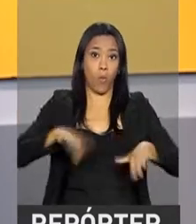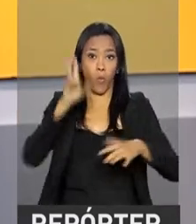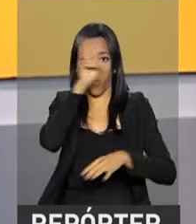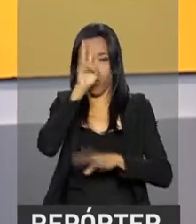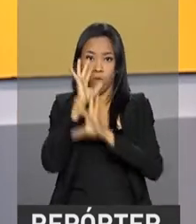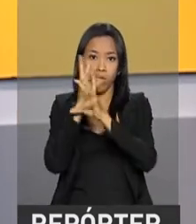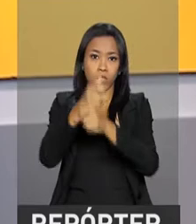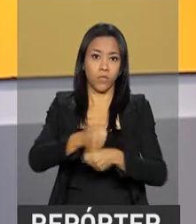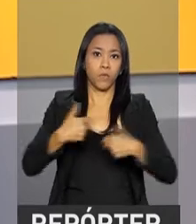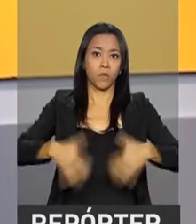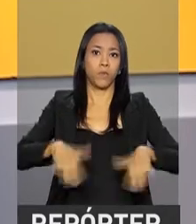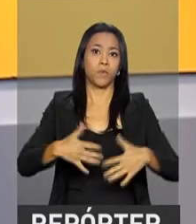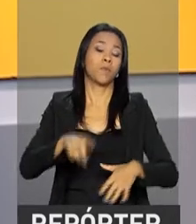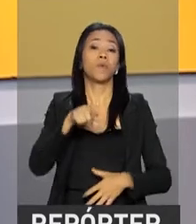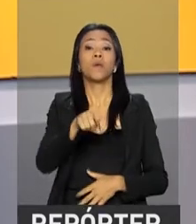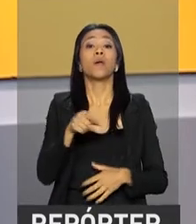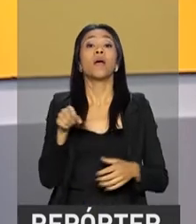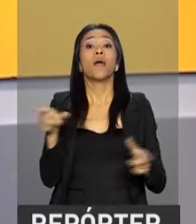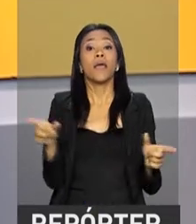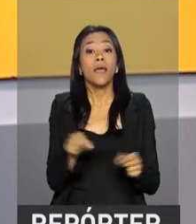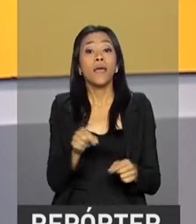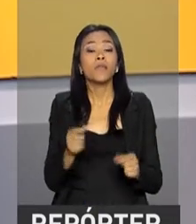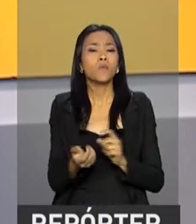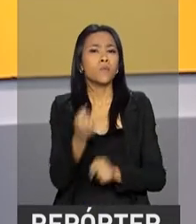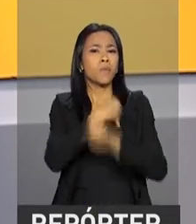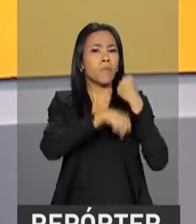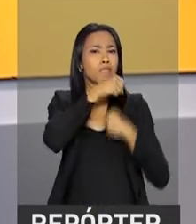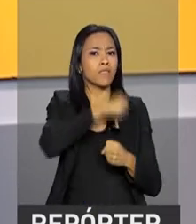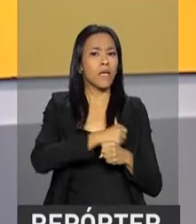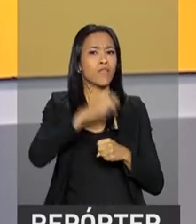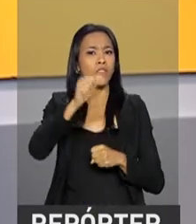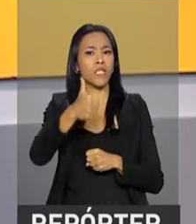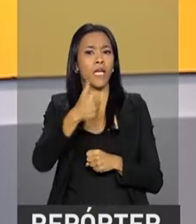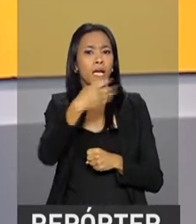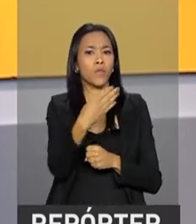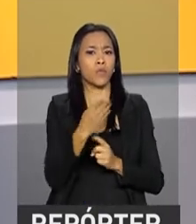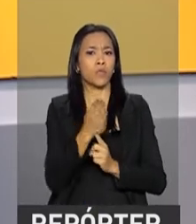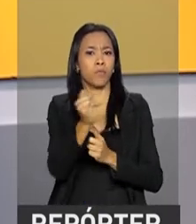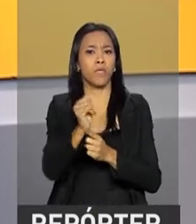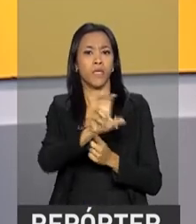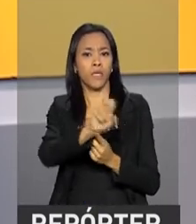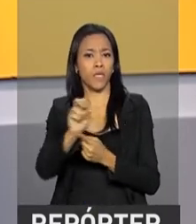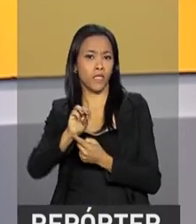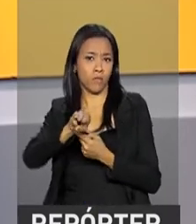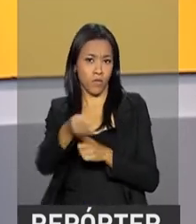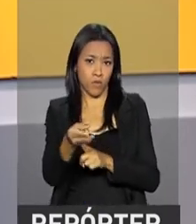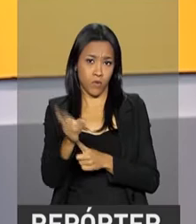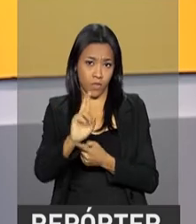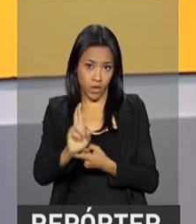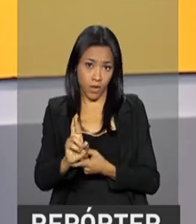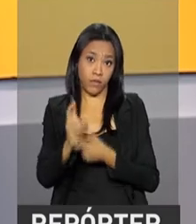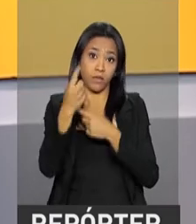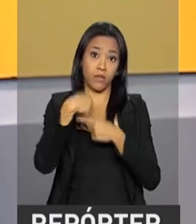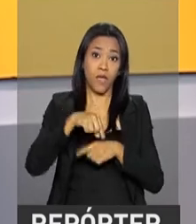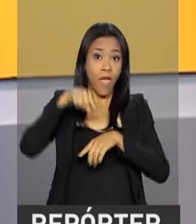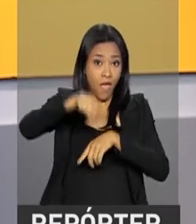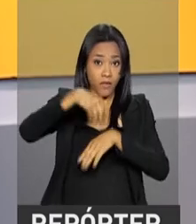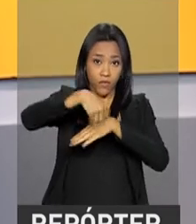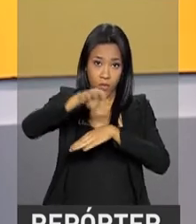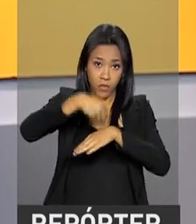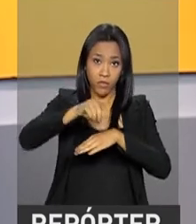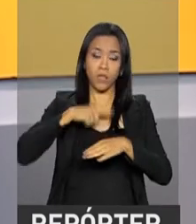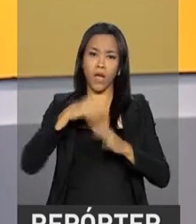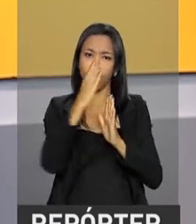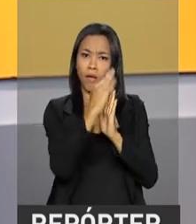lucro do fundo de garantia do tempo de serviço no ano passado foi de 14 bilhões e meio de reais os dados estão no relatório